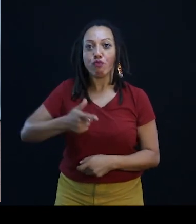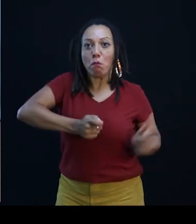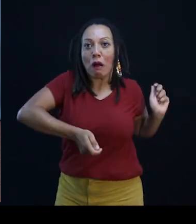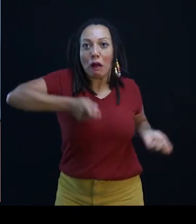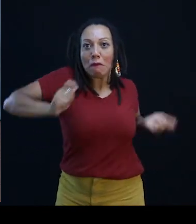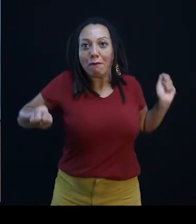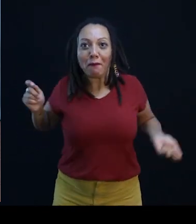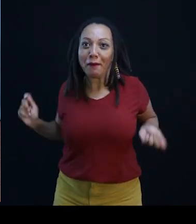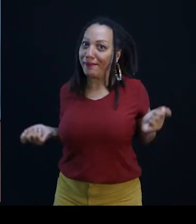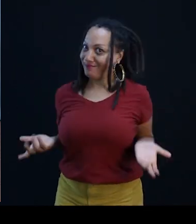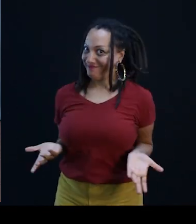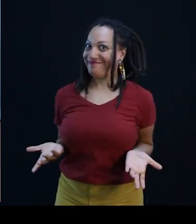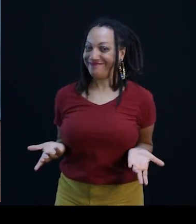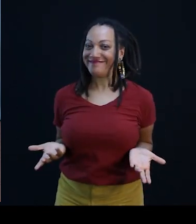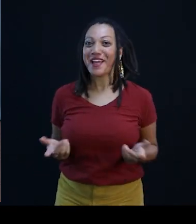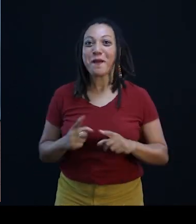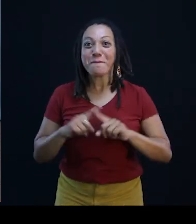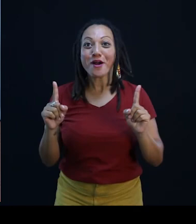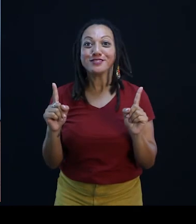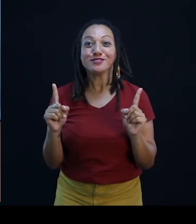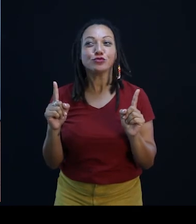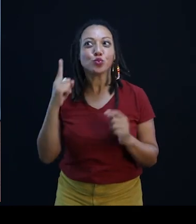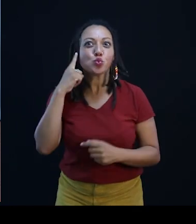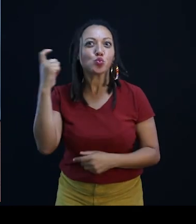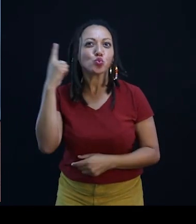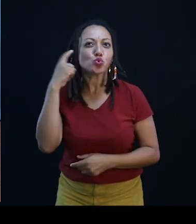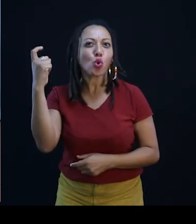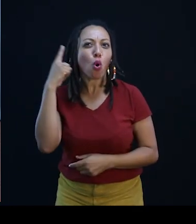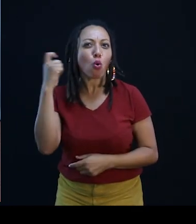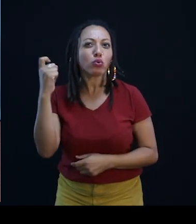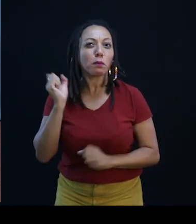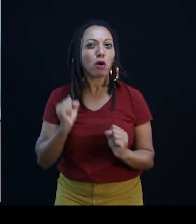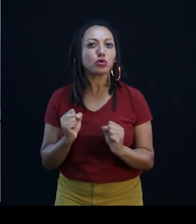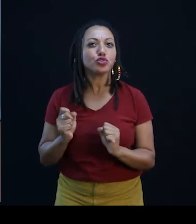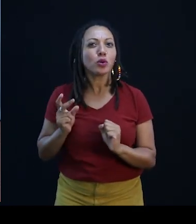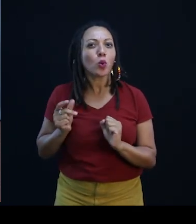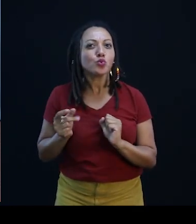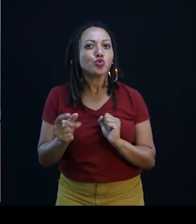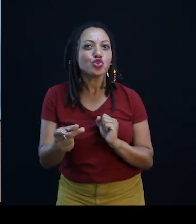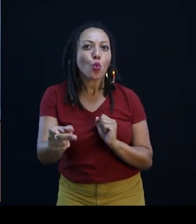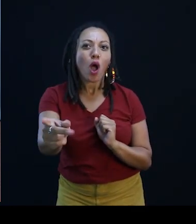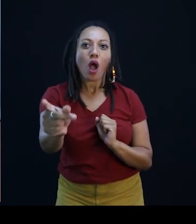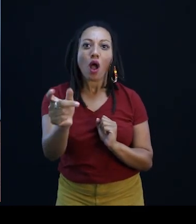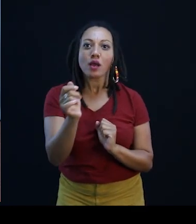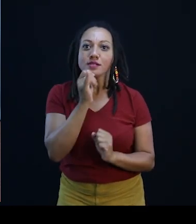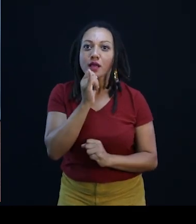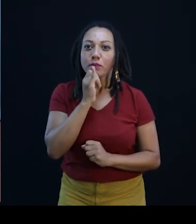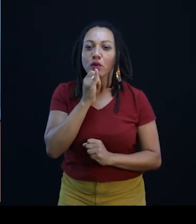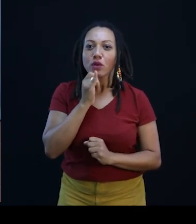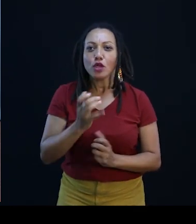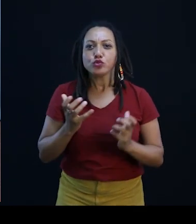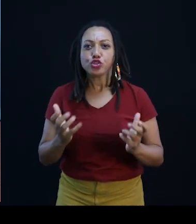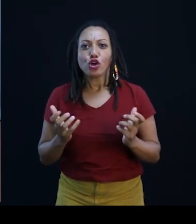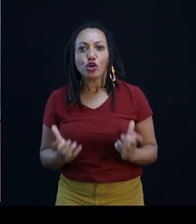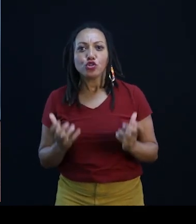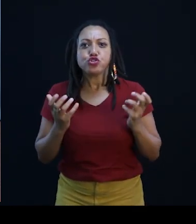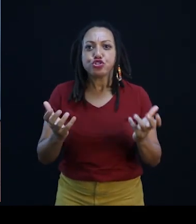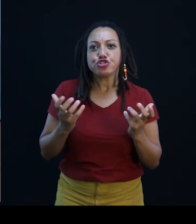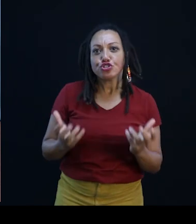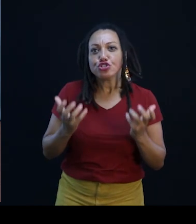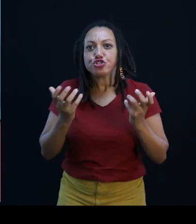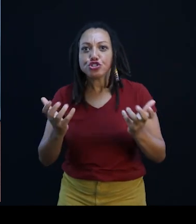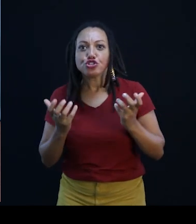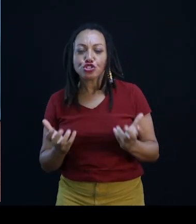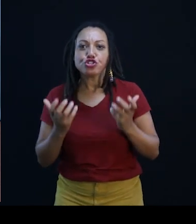vários braços assim. Eu acho que pode ser um som mais contínuo. O que você acha desse? Pode ser